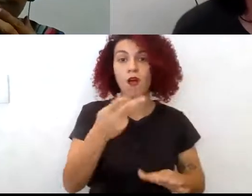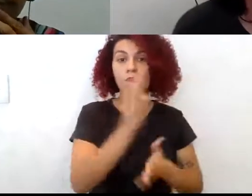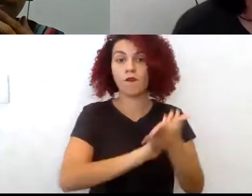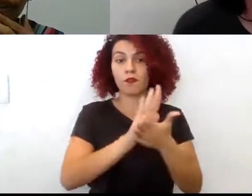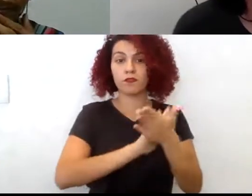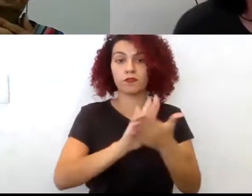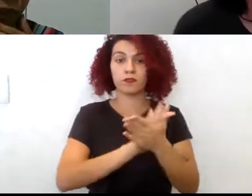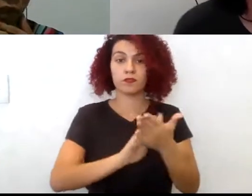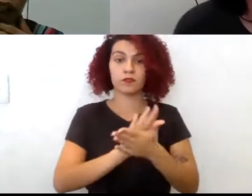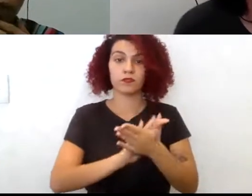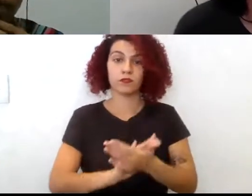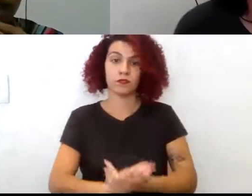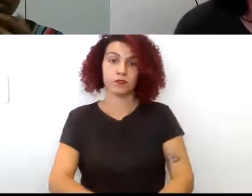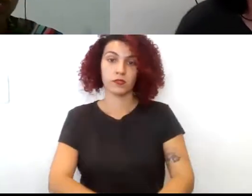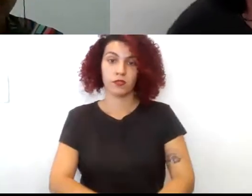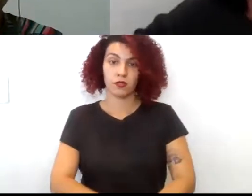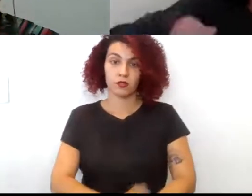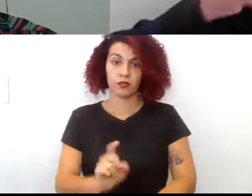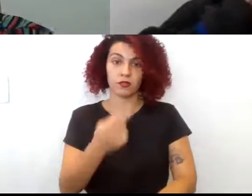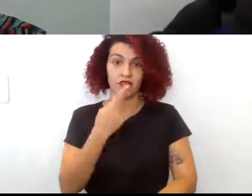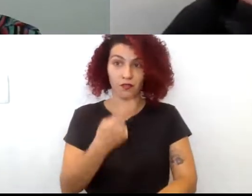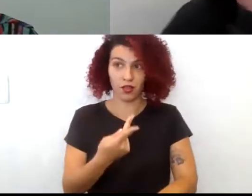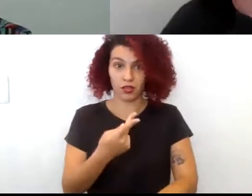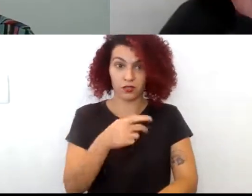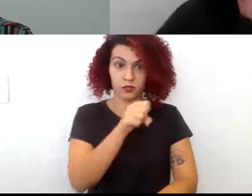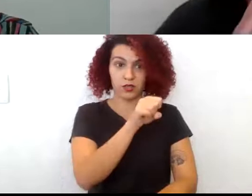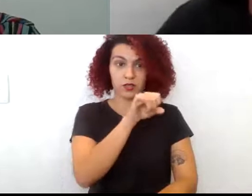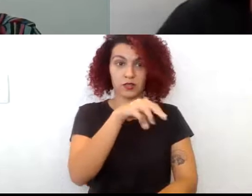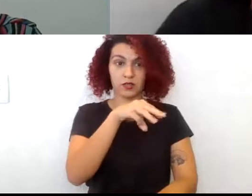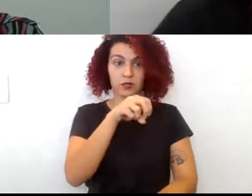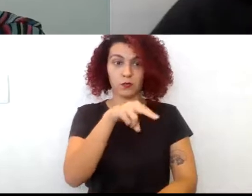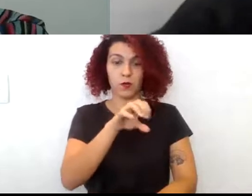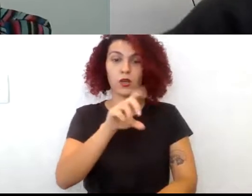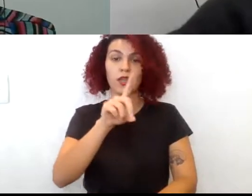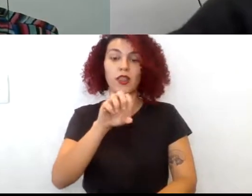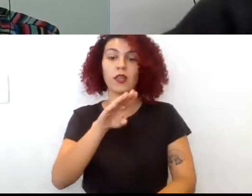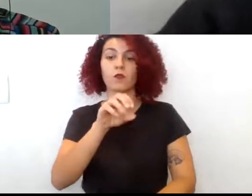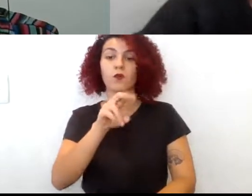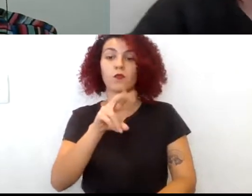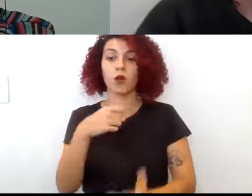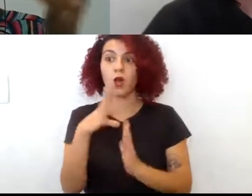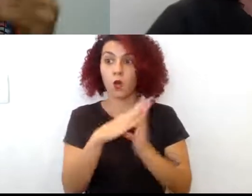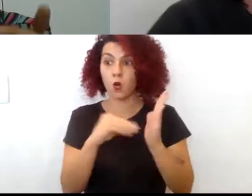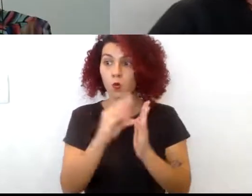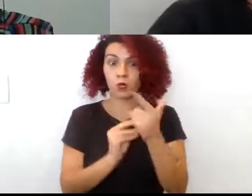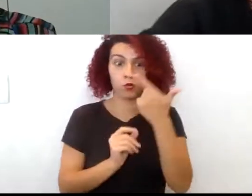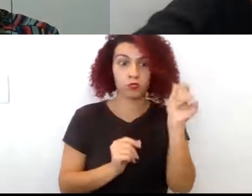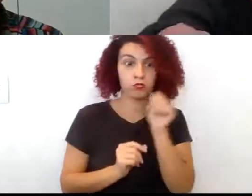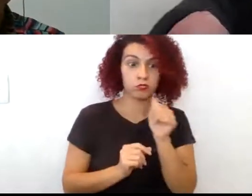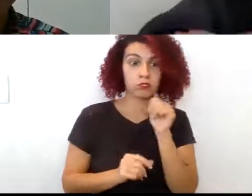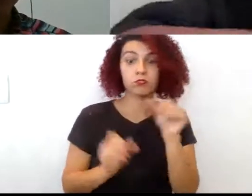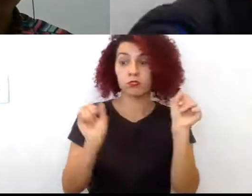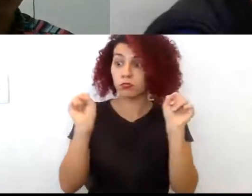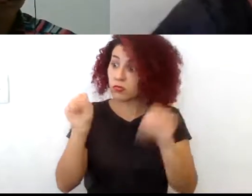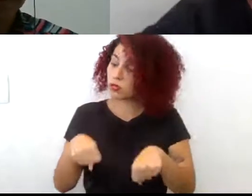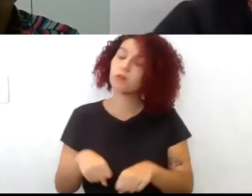o chão está acusando a Simone bobó de plágio tô tá Por quê que isso é importante que quando você vai ver lá